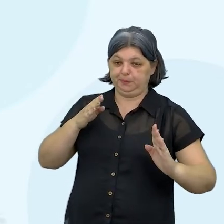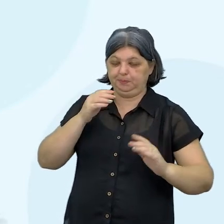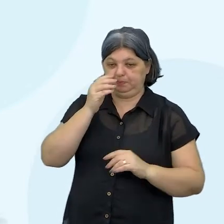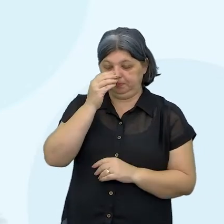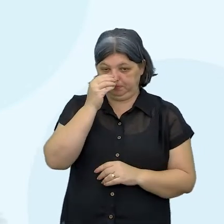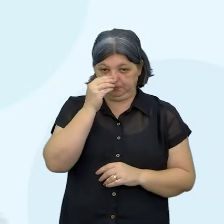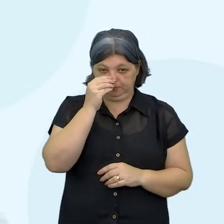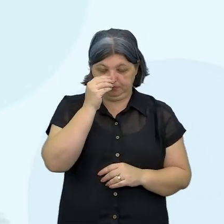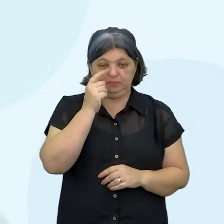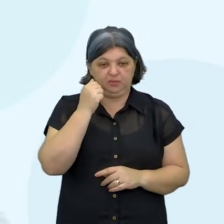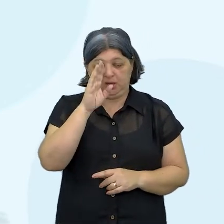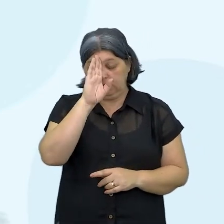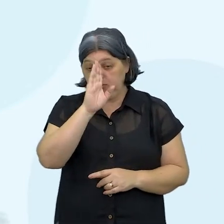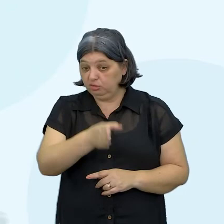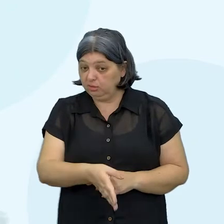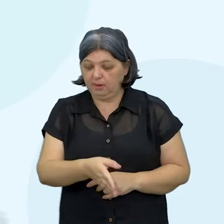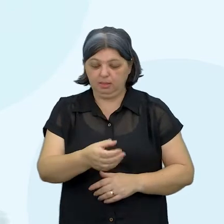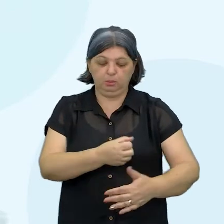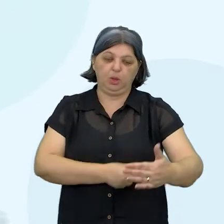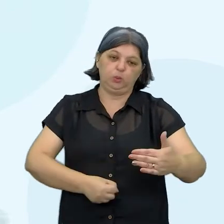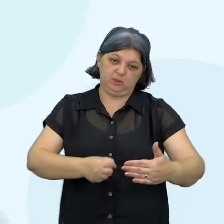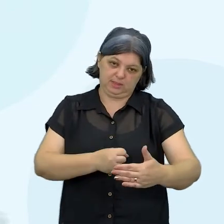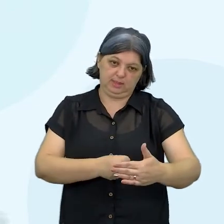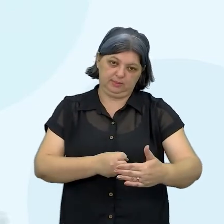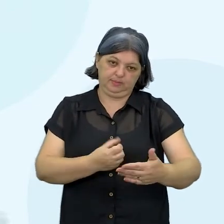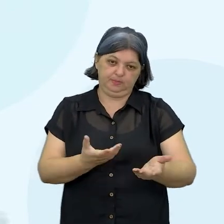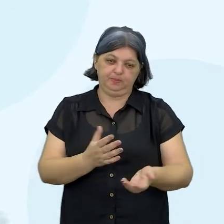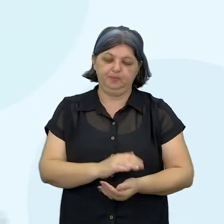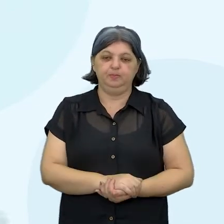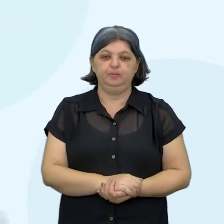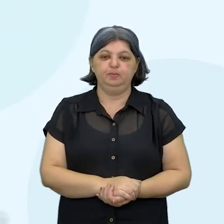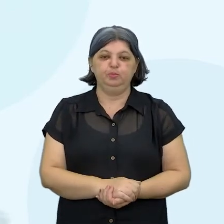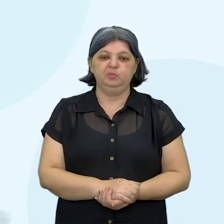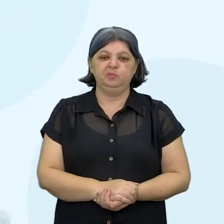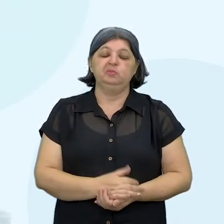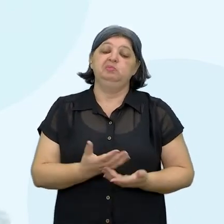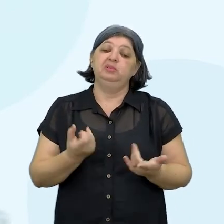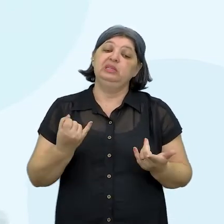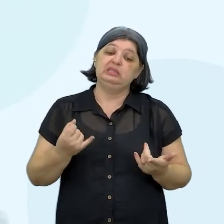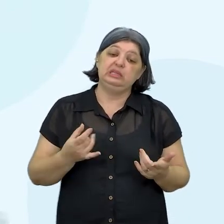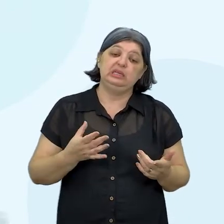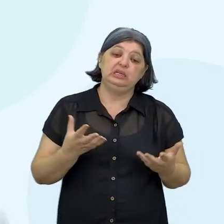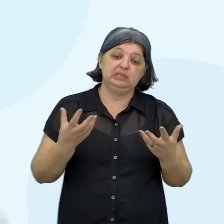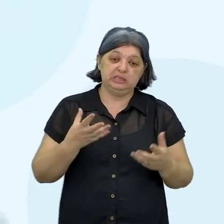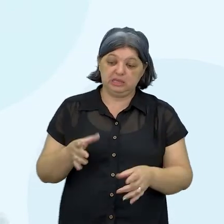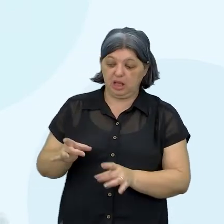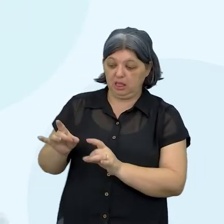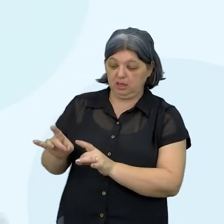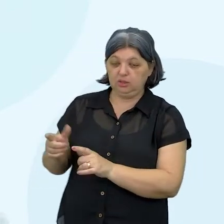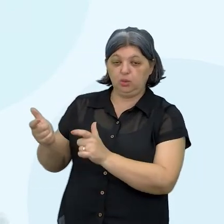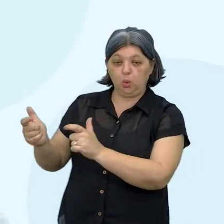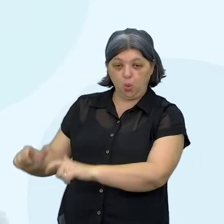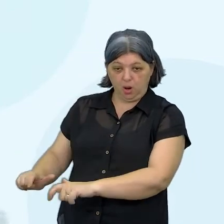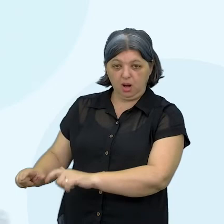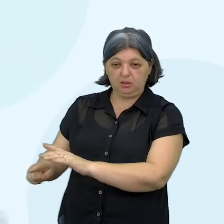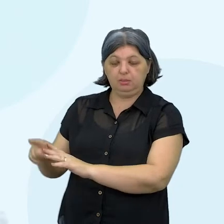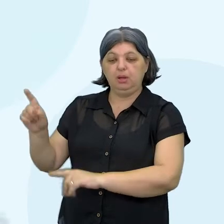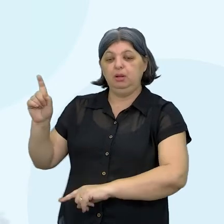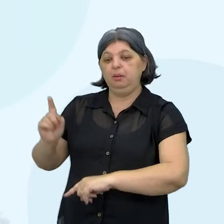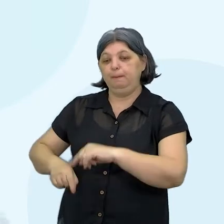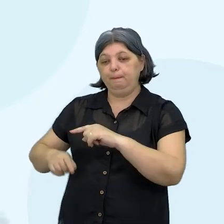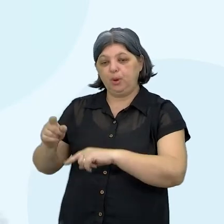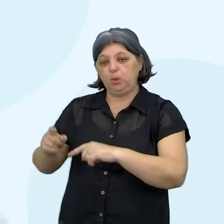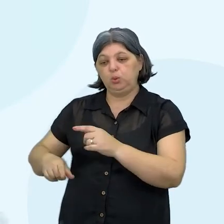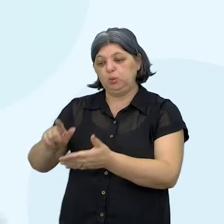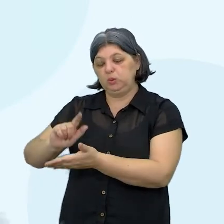e já entra direto na cozinha. Tudo bem? Aí, se quiser deixar aqui nesse local aqui o material de limpeza, também